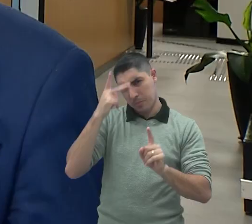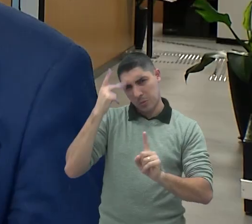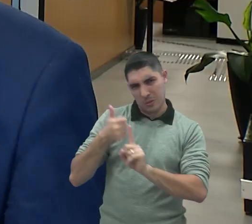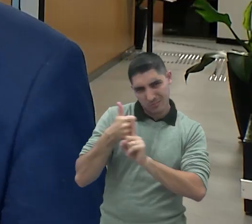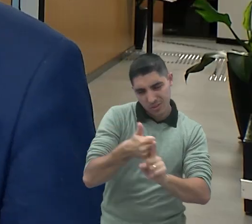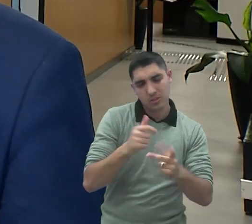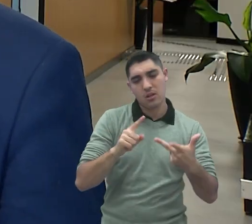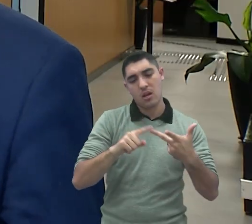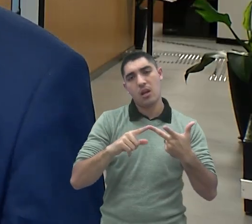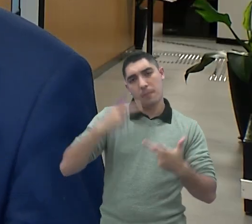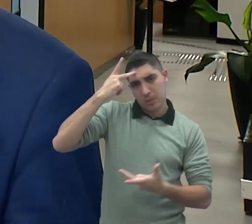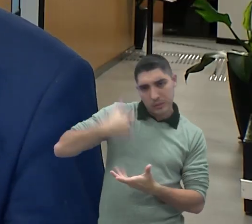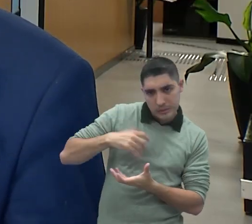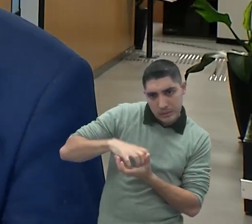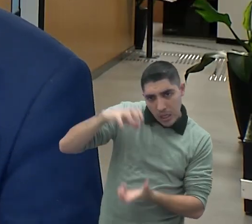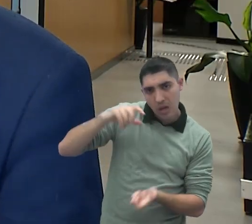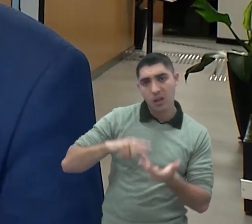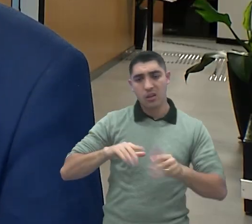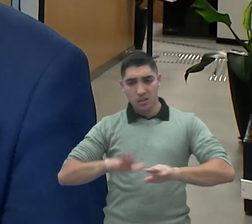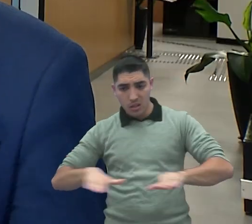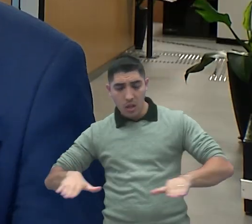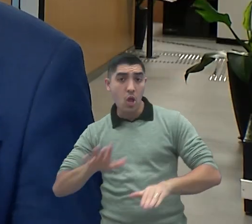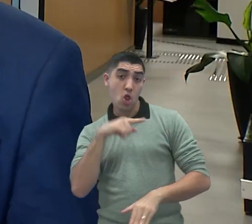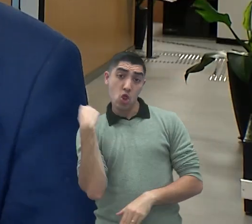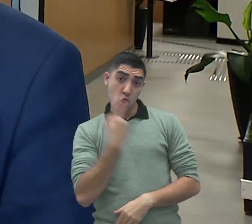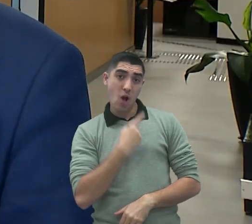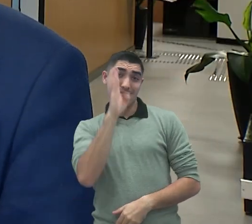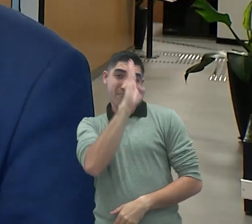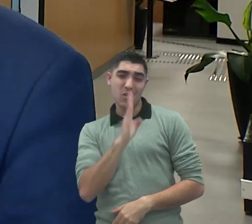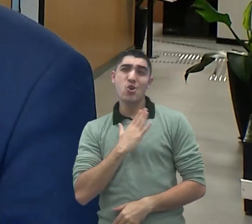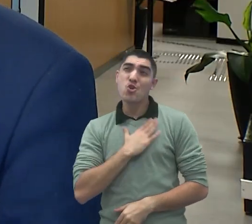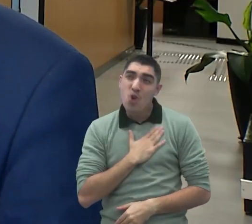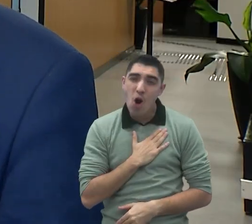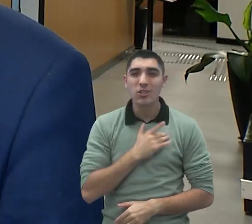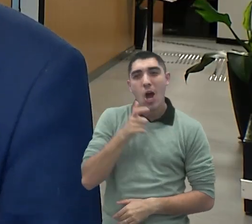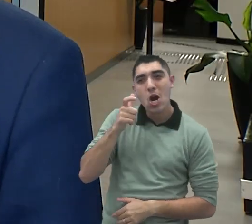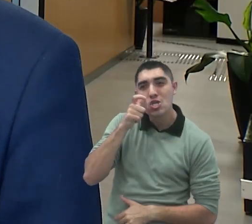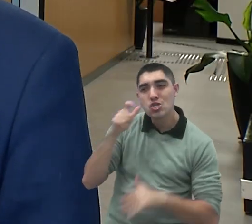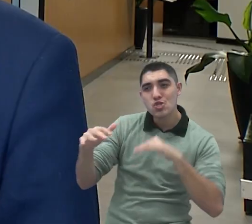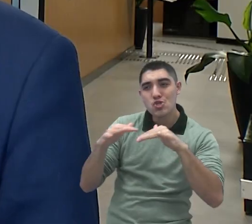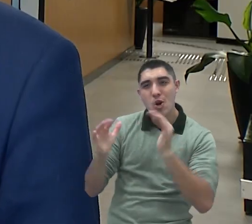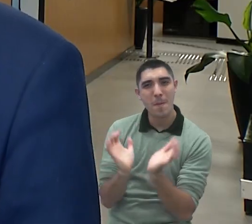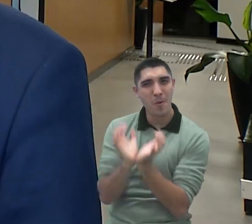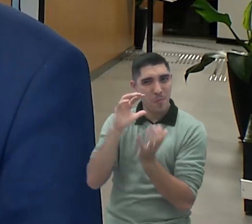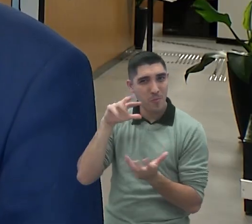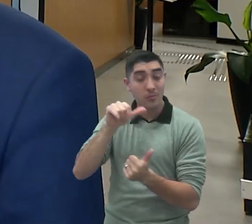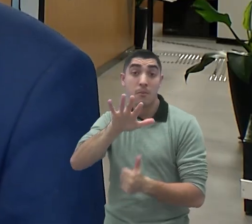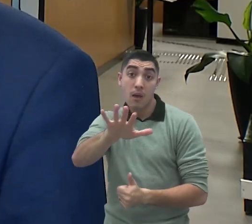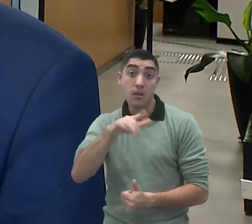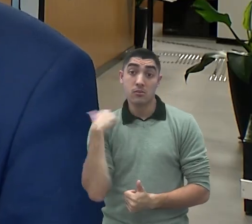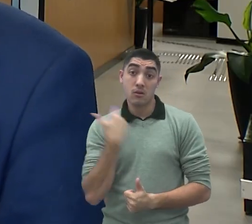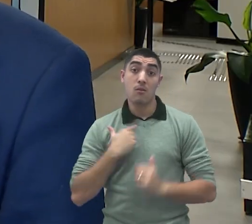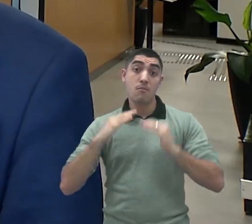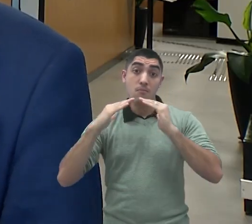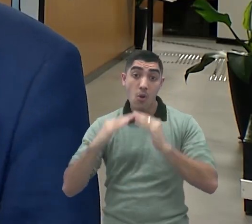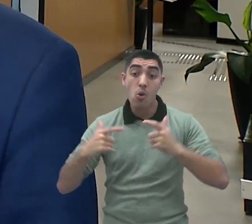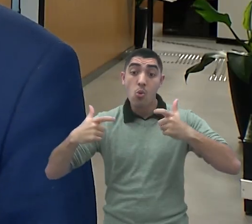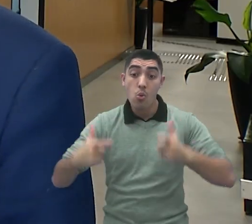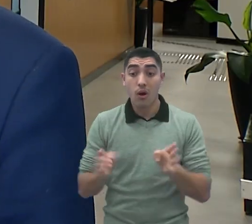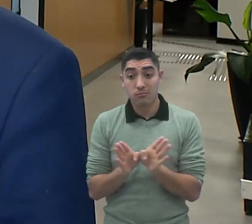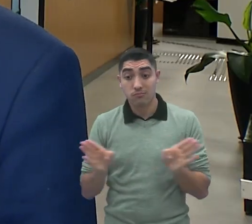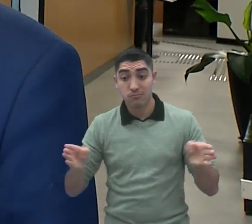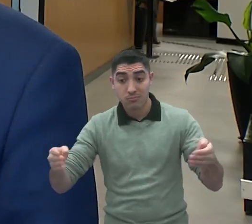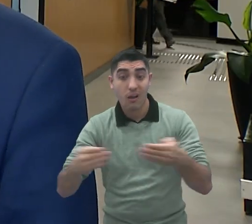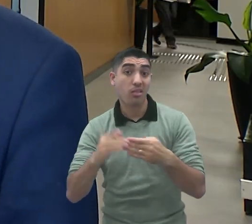então tudo tem seu limite. Estamos aí na Copa, né? Somos brasileiros, gostamos de assistir os jogos, mas temos que ter a consciência que moramos